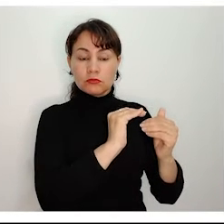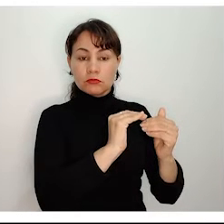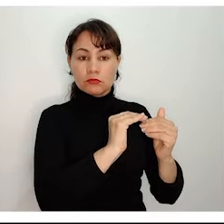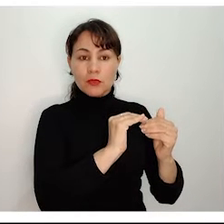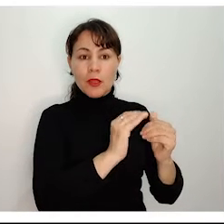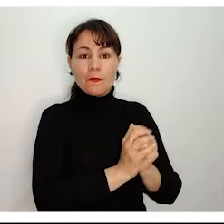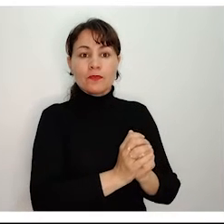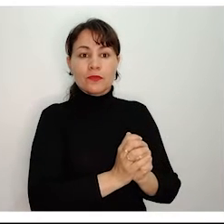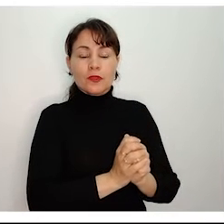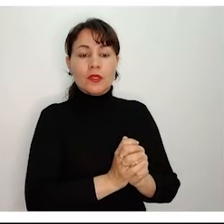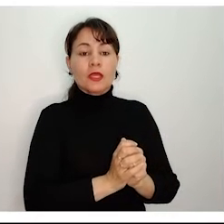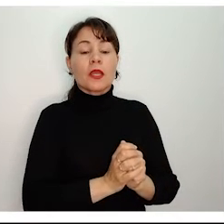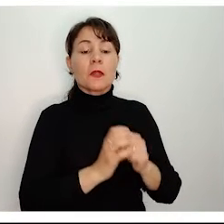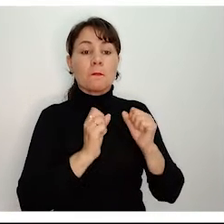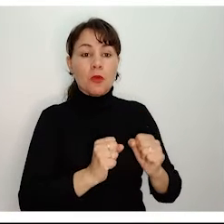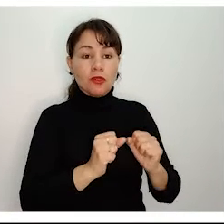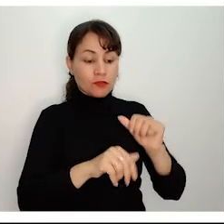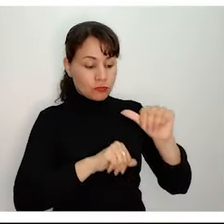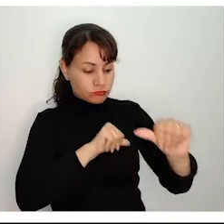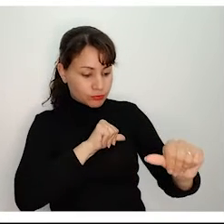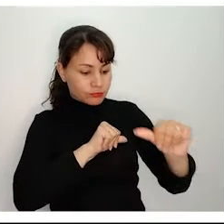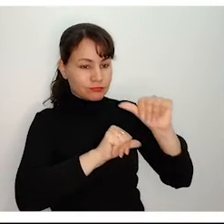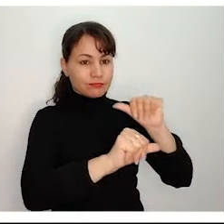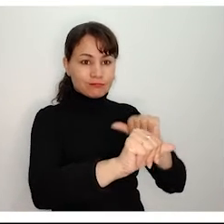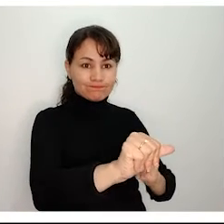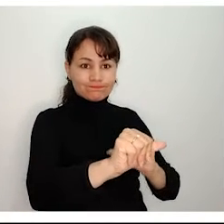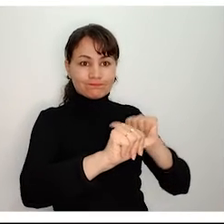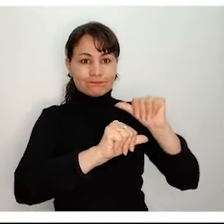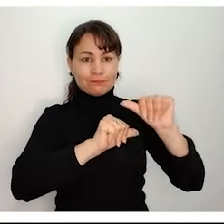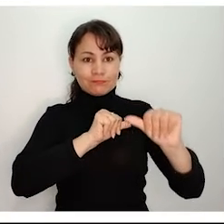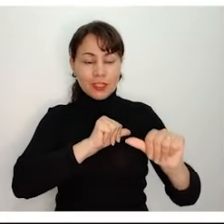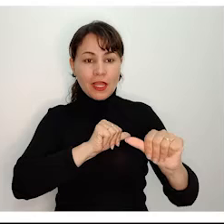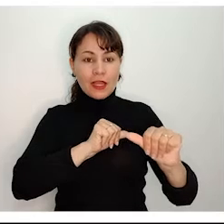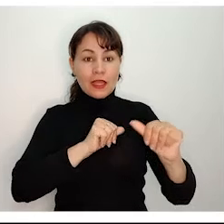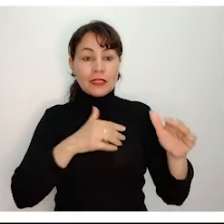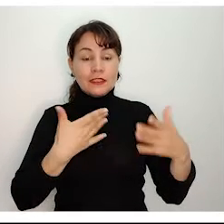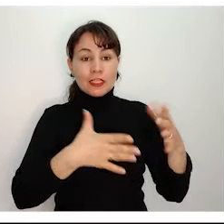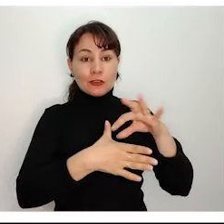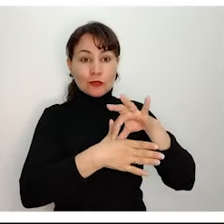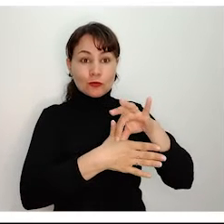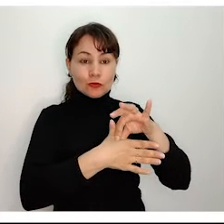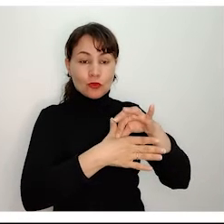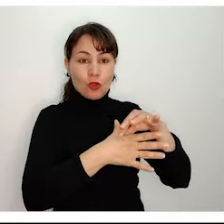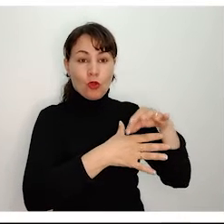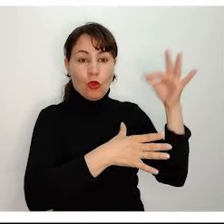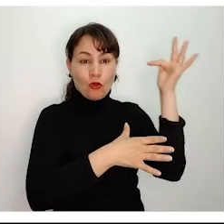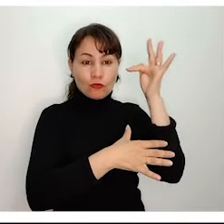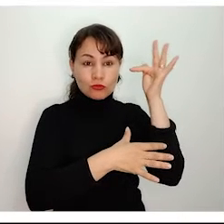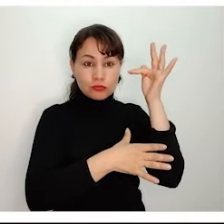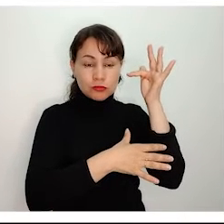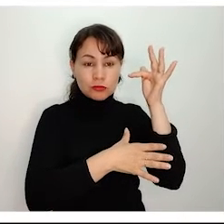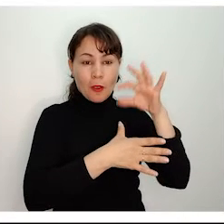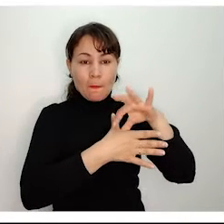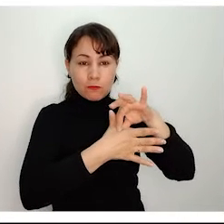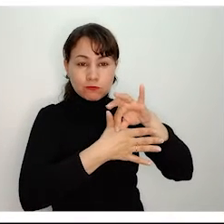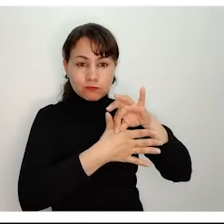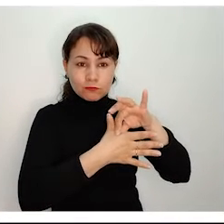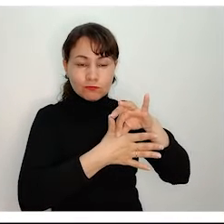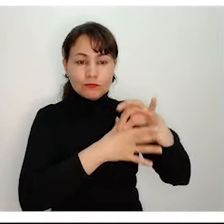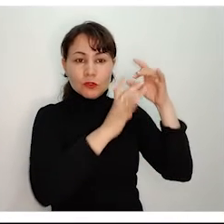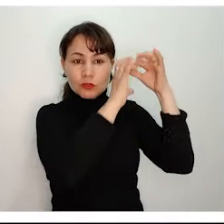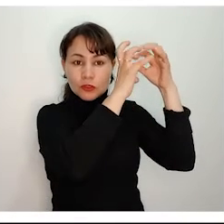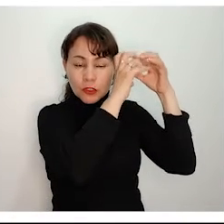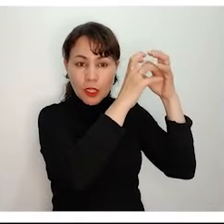nosso desenvolvimento, ele é passível de modificação, tanto no nível celular, no funcionamento ali